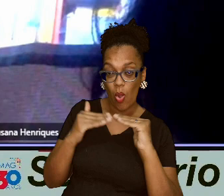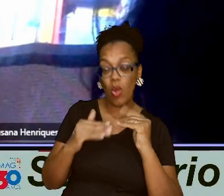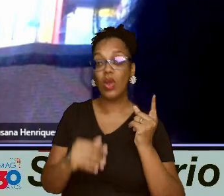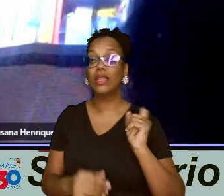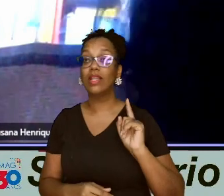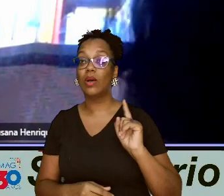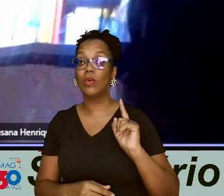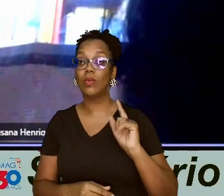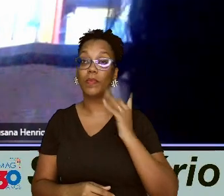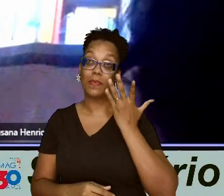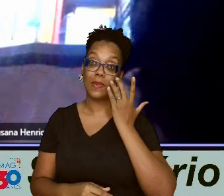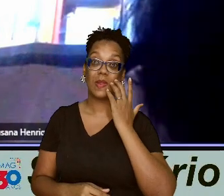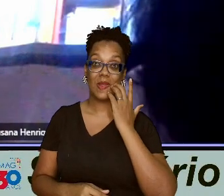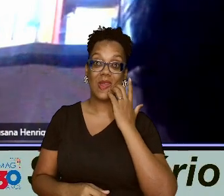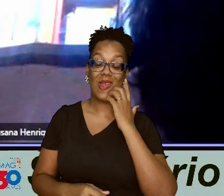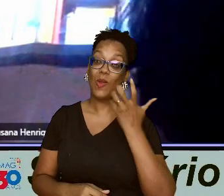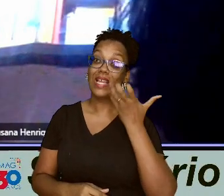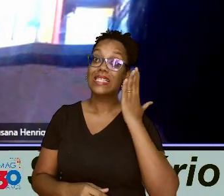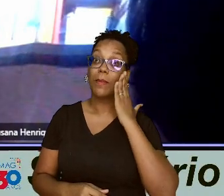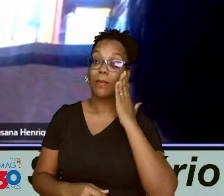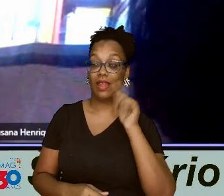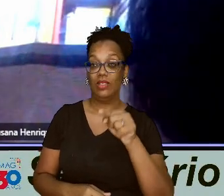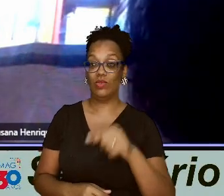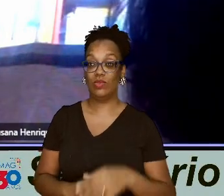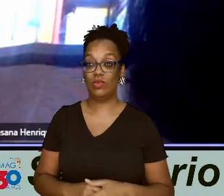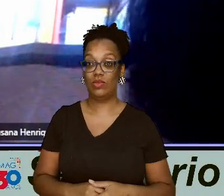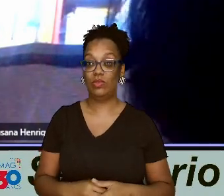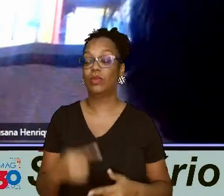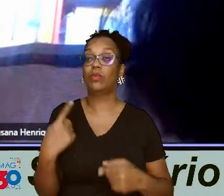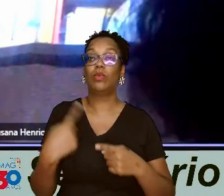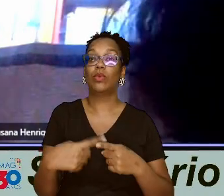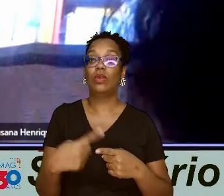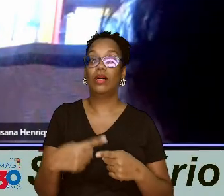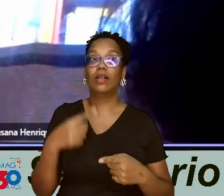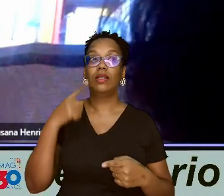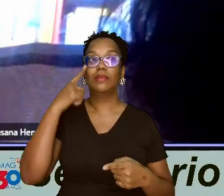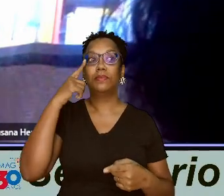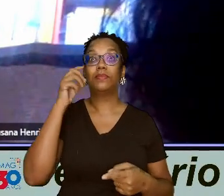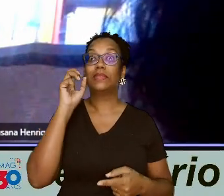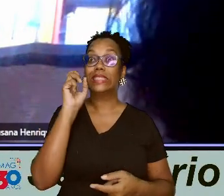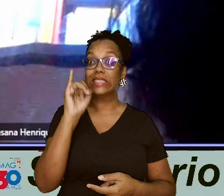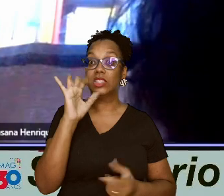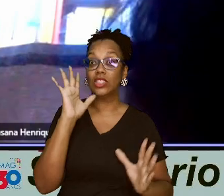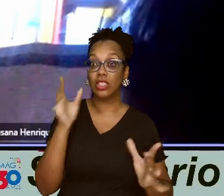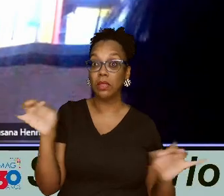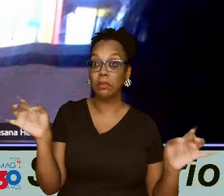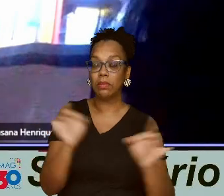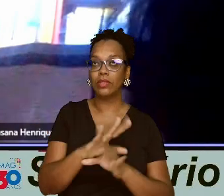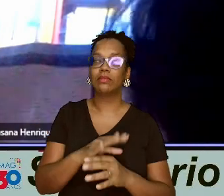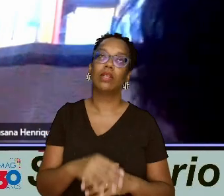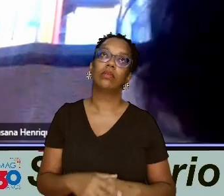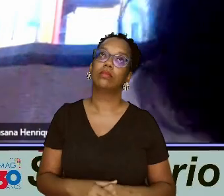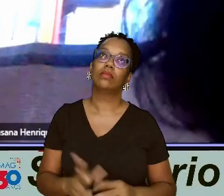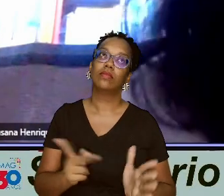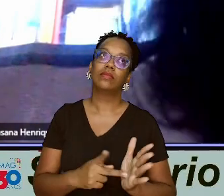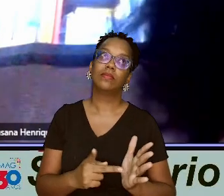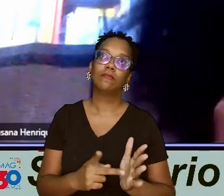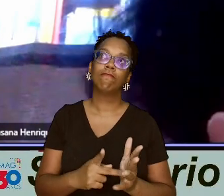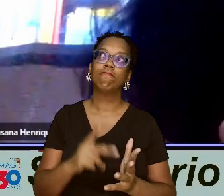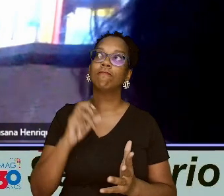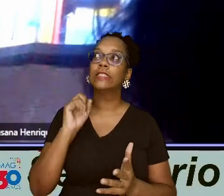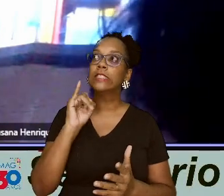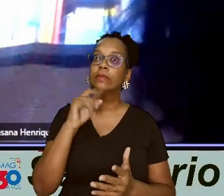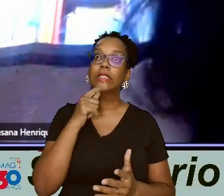eu queria saber disso, entendeu? Porque se foi, Na verdade, ali é duas coisas, porque no caso do